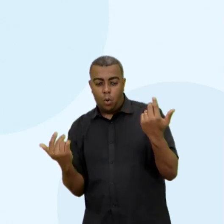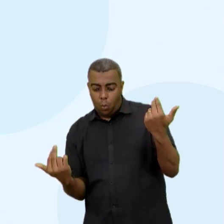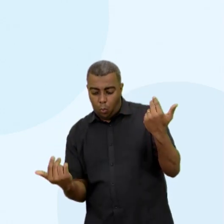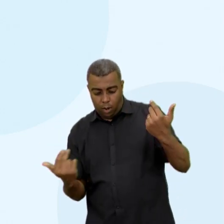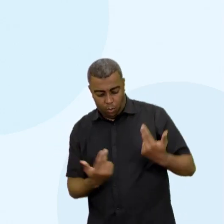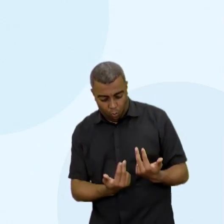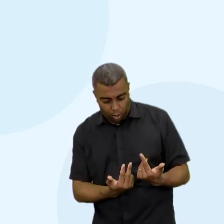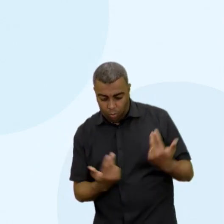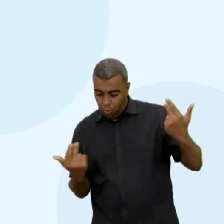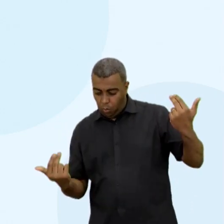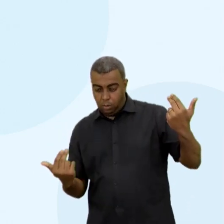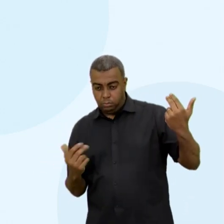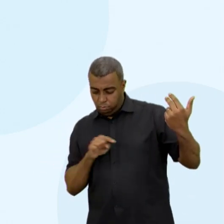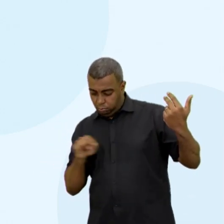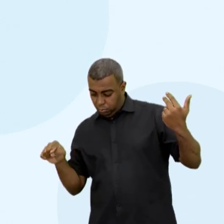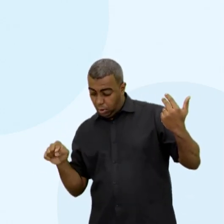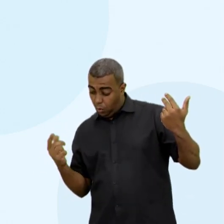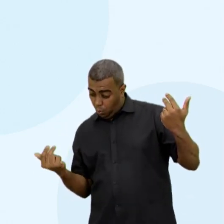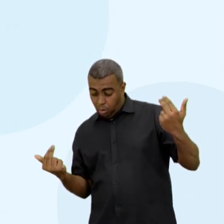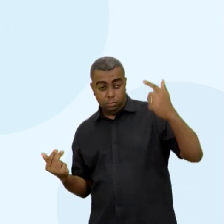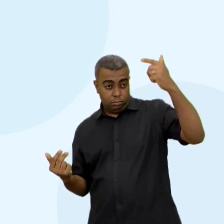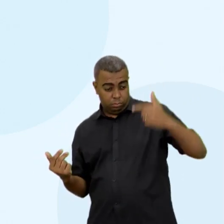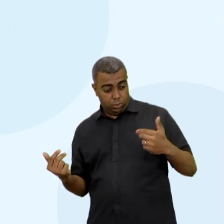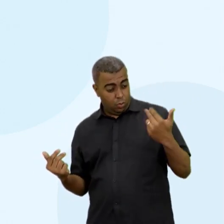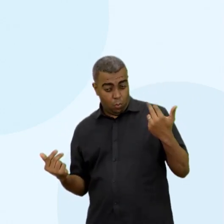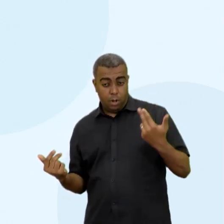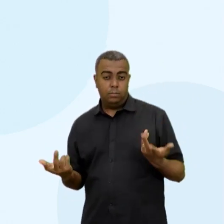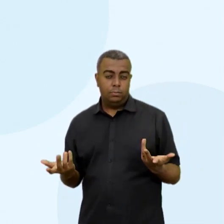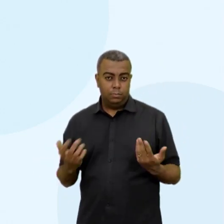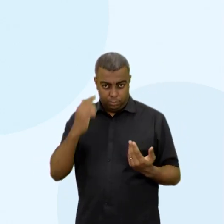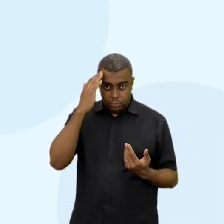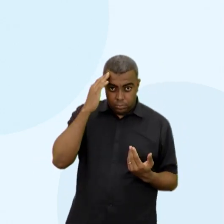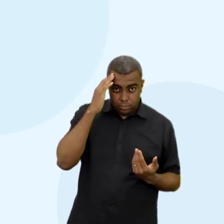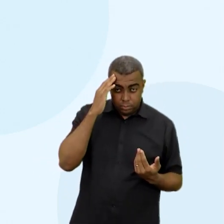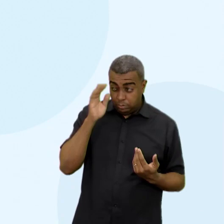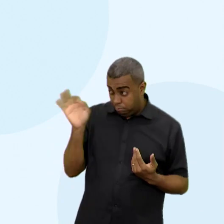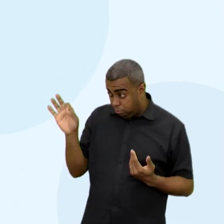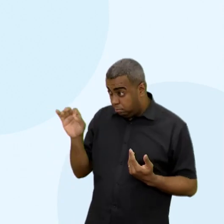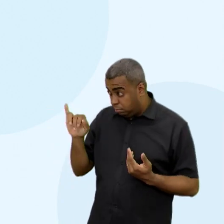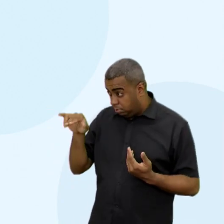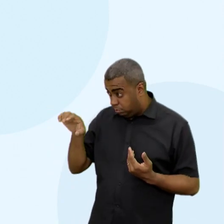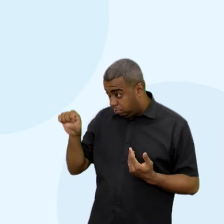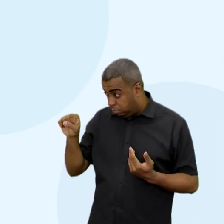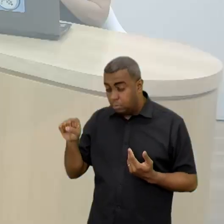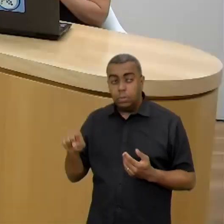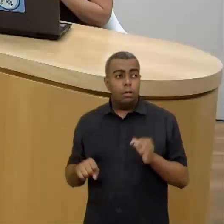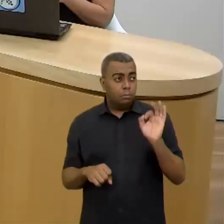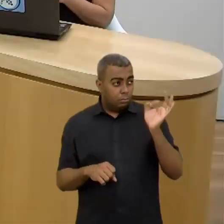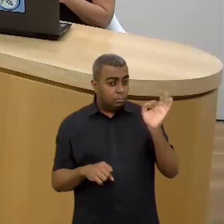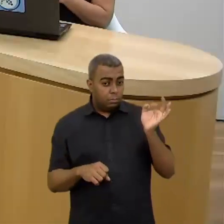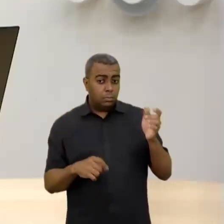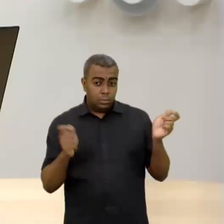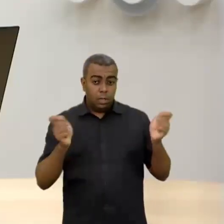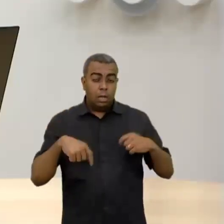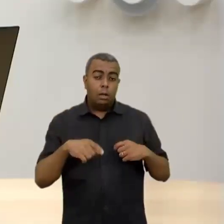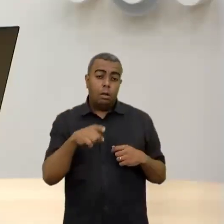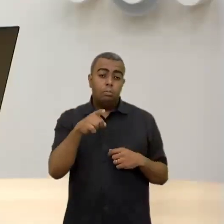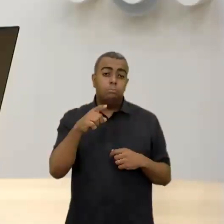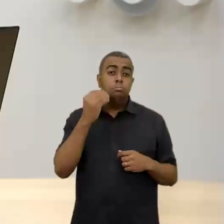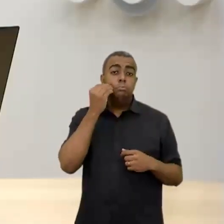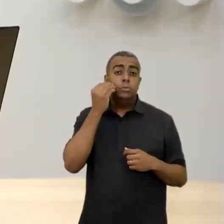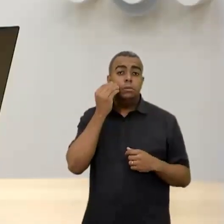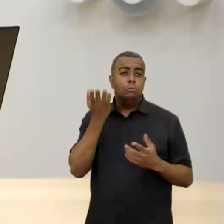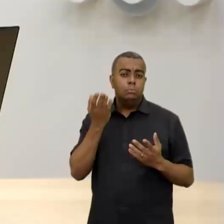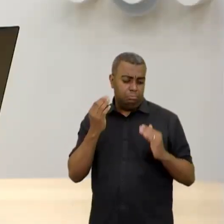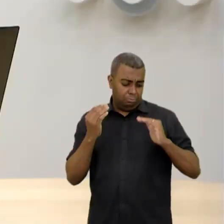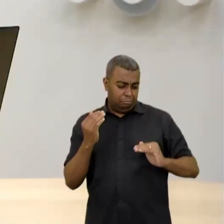iguala duas razões. Certo, certo, Inês? Isso mesmo. Além disso, a gente poderia até falar para o aluno. Ele poderia começar também de baixo